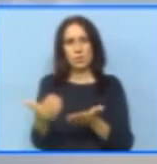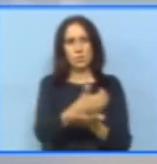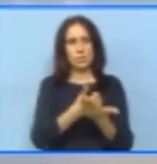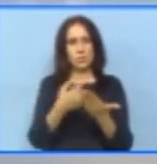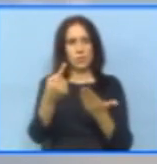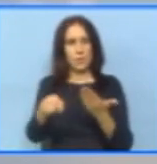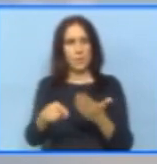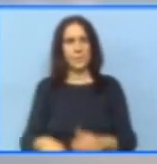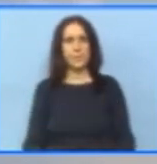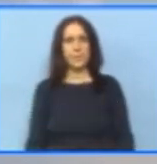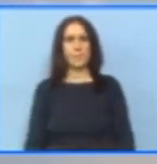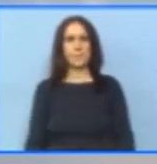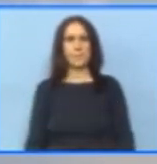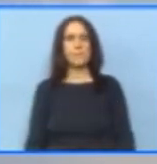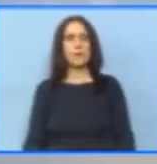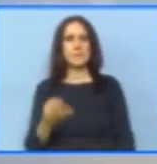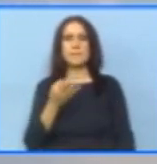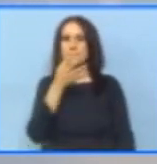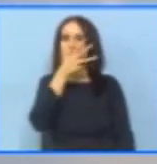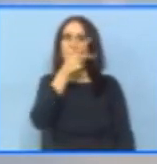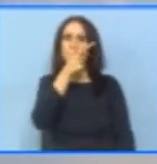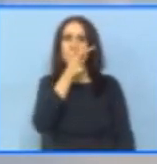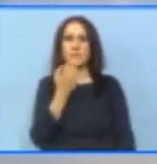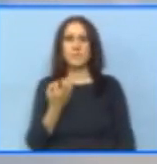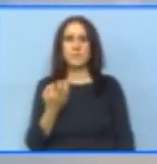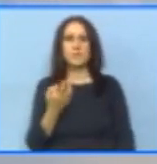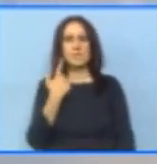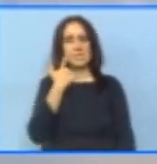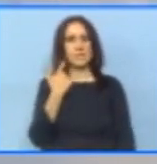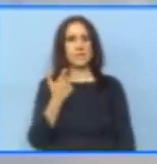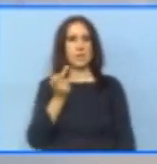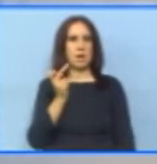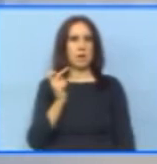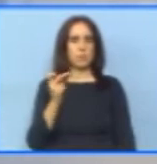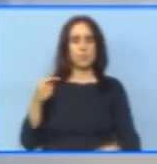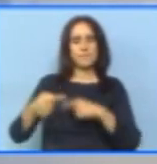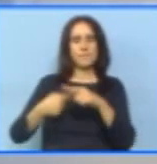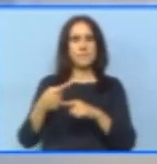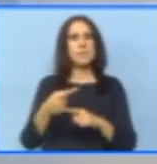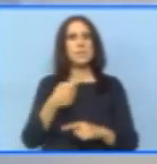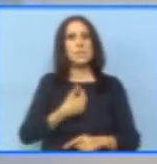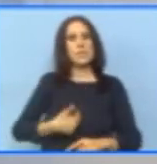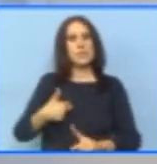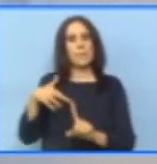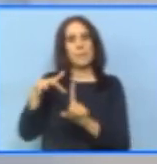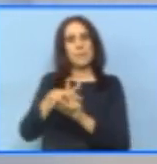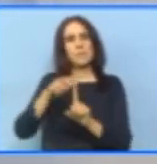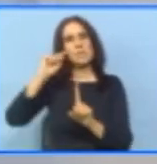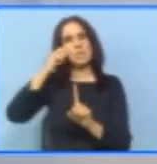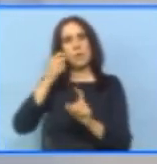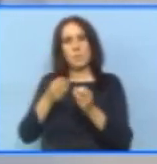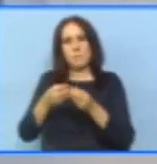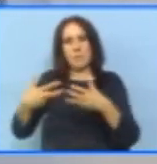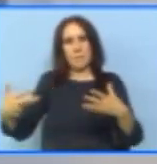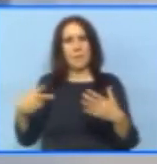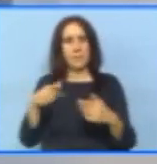Sim, infelizmente é de facto Temos verificado nos últimos anos um aumento à perseguição aos cristãos e estes documentários que